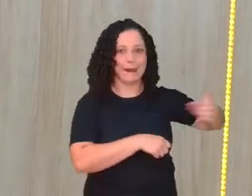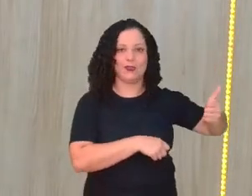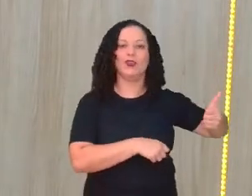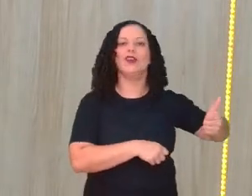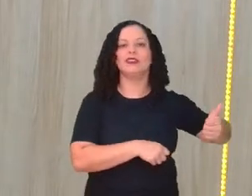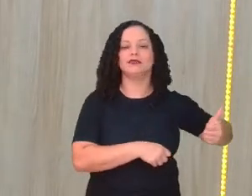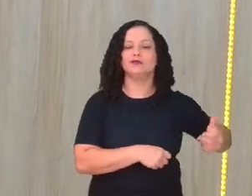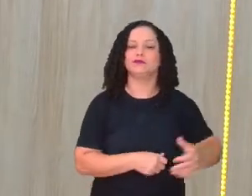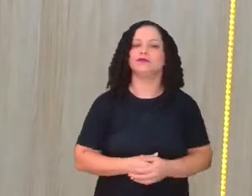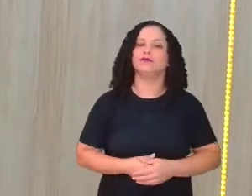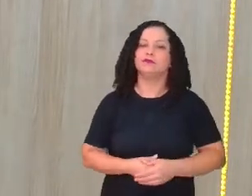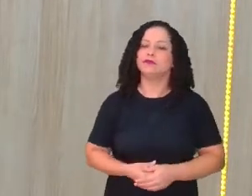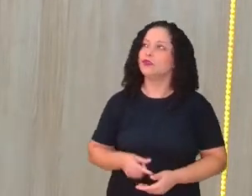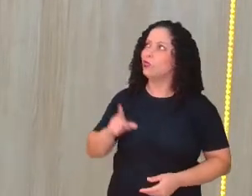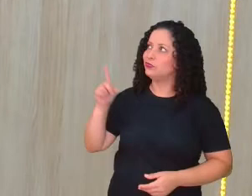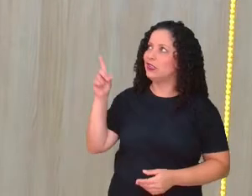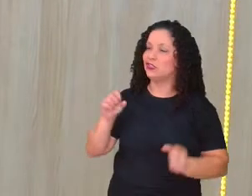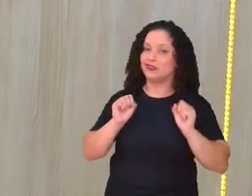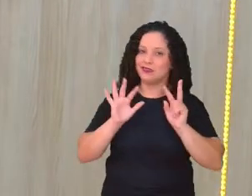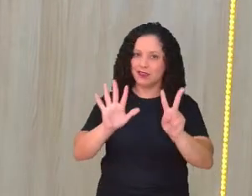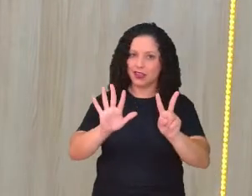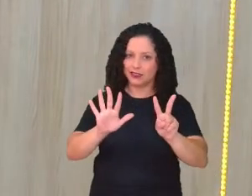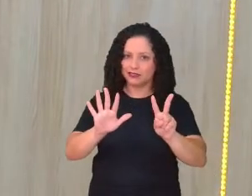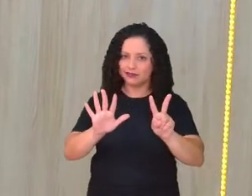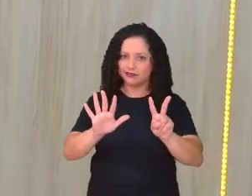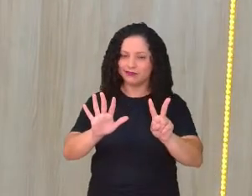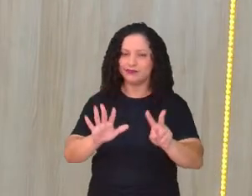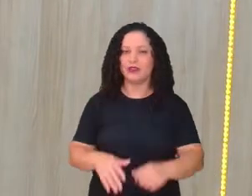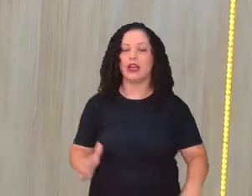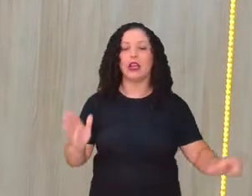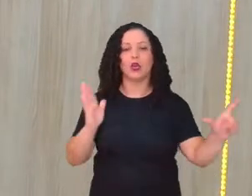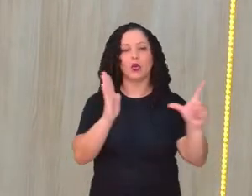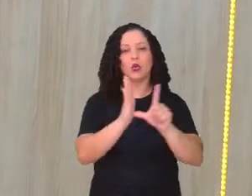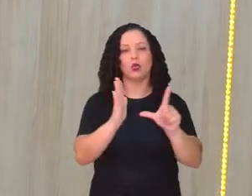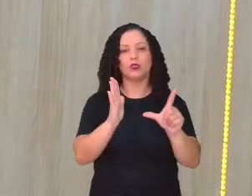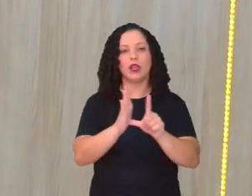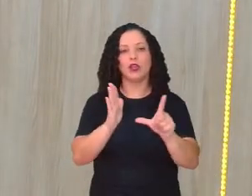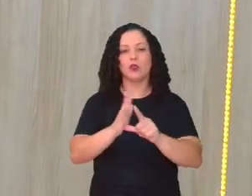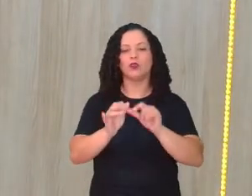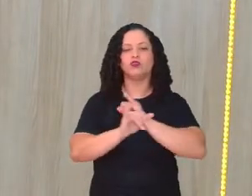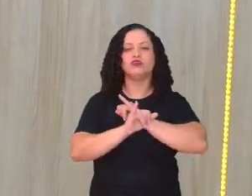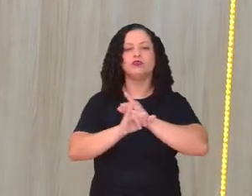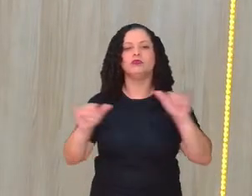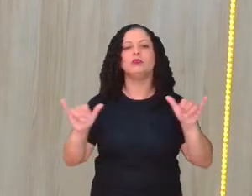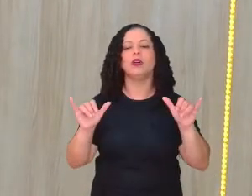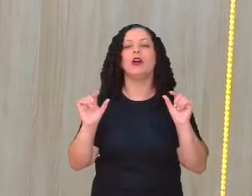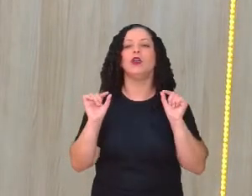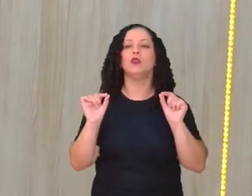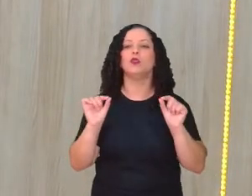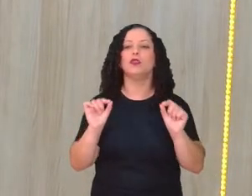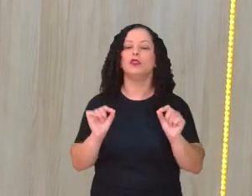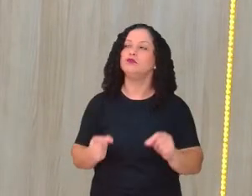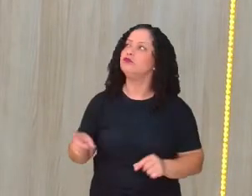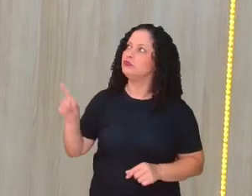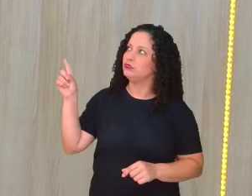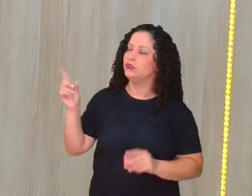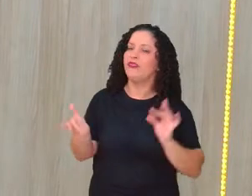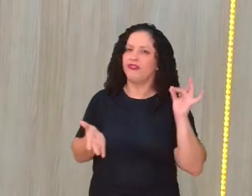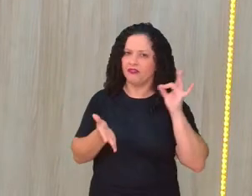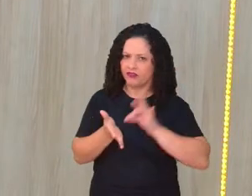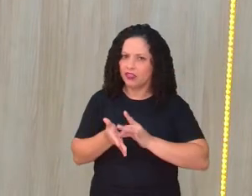Lutero, desses 7 ficam valendo aí, ó, valendo, e tem um argumento para